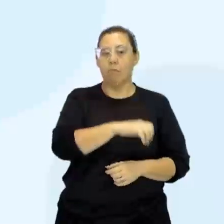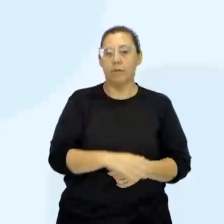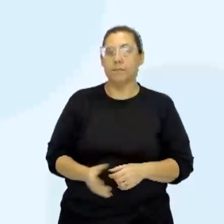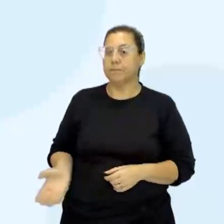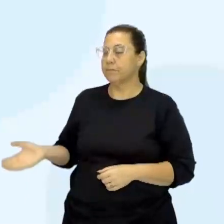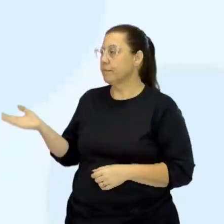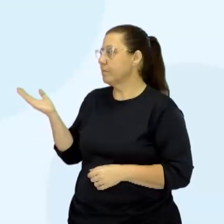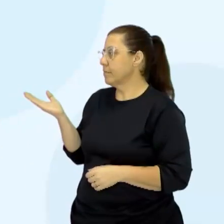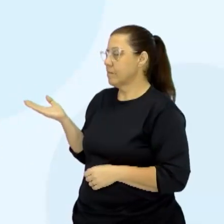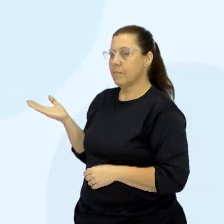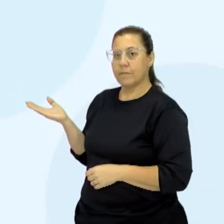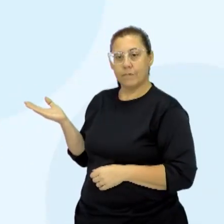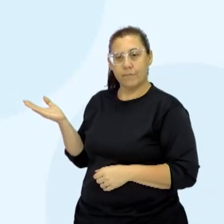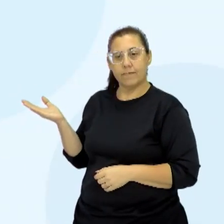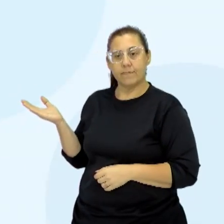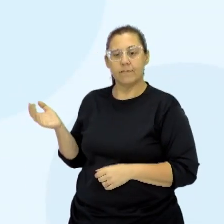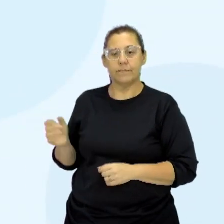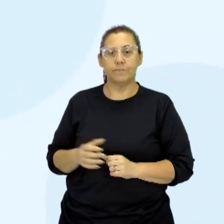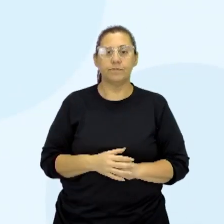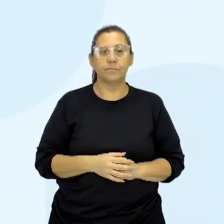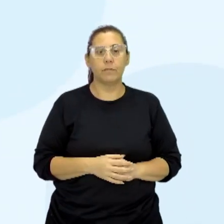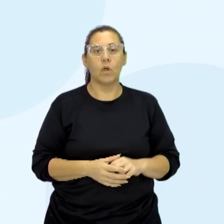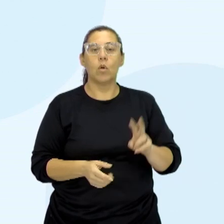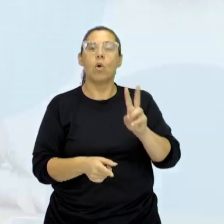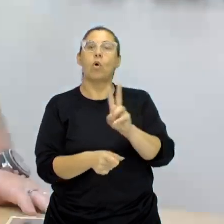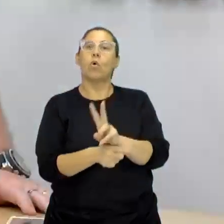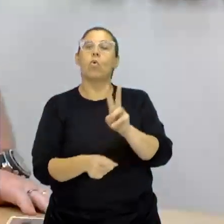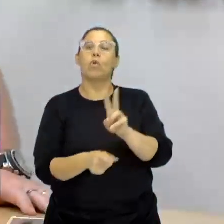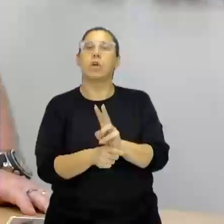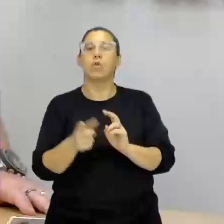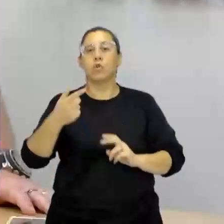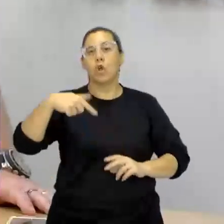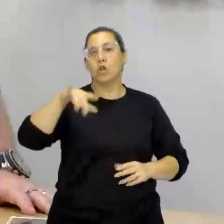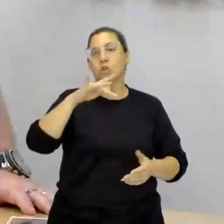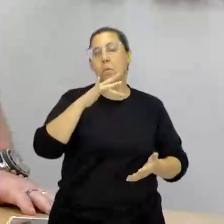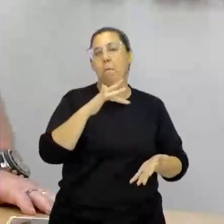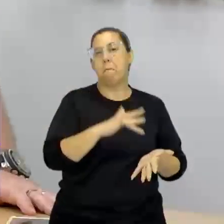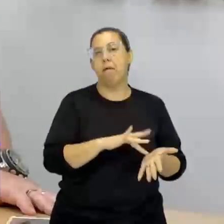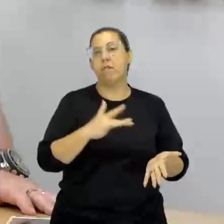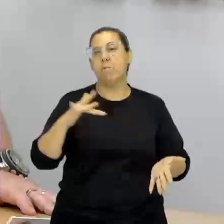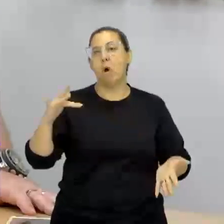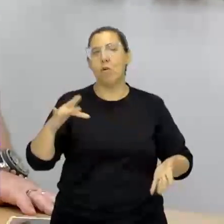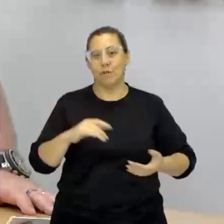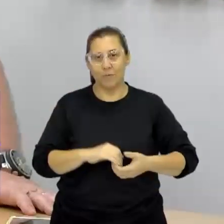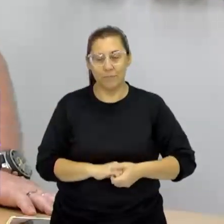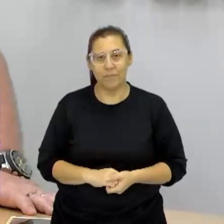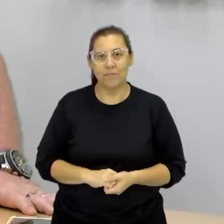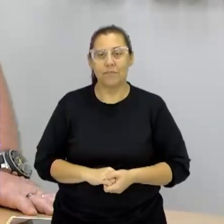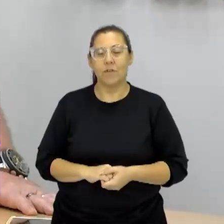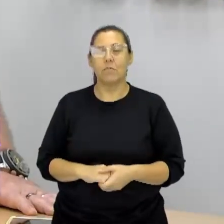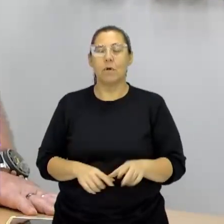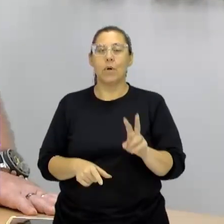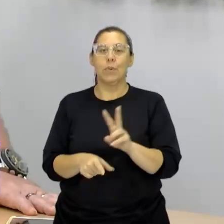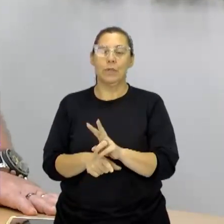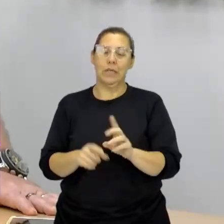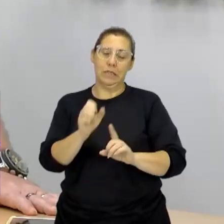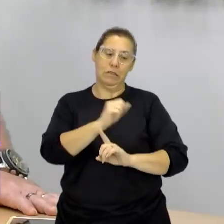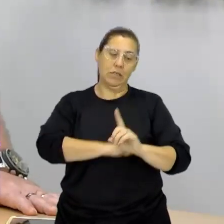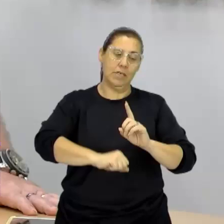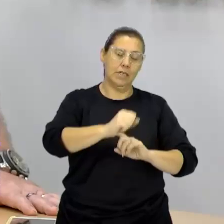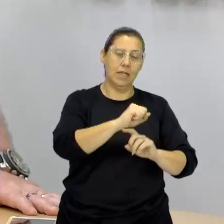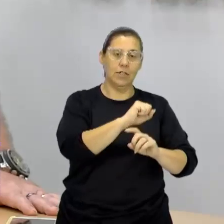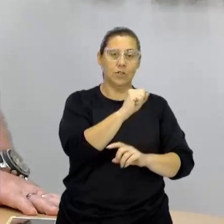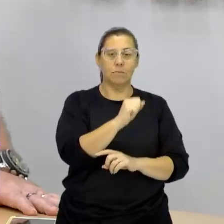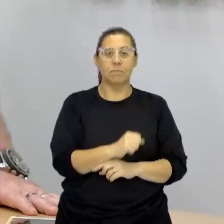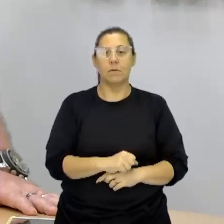para estar finalizando a aula. Cuidando do nosso patrimônio, o valor das unidades de conservação para a sociedade brasileira. Aí